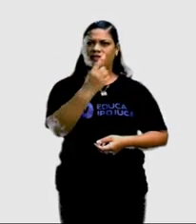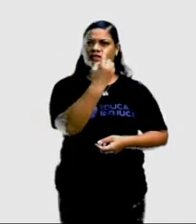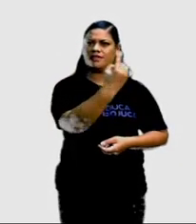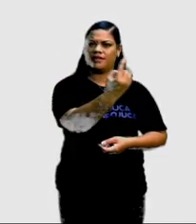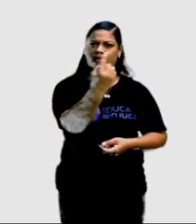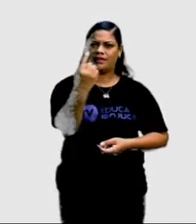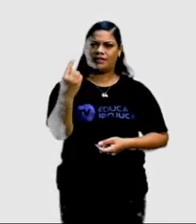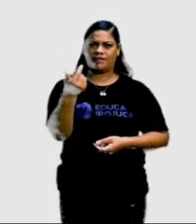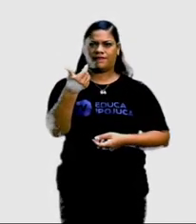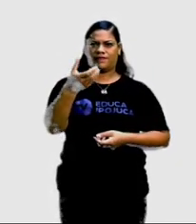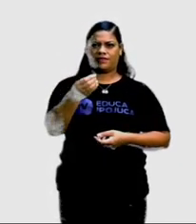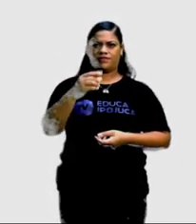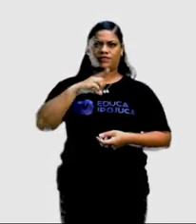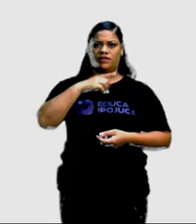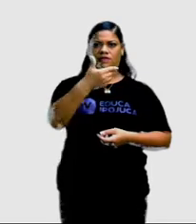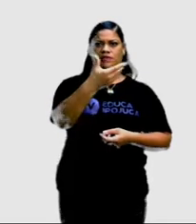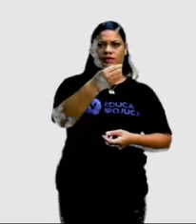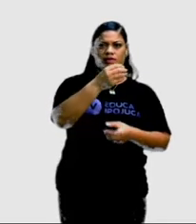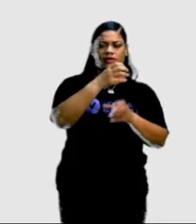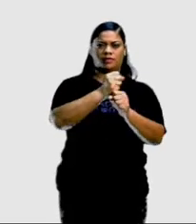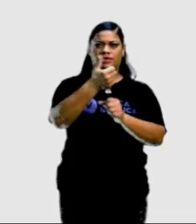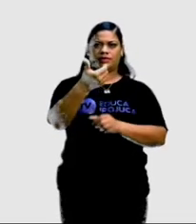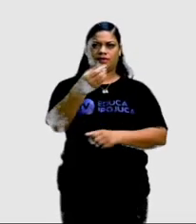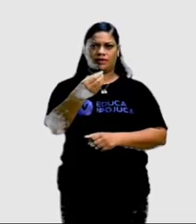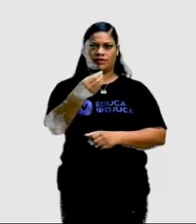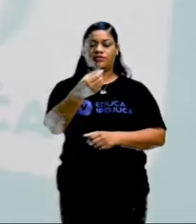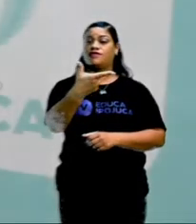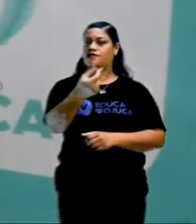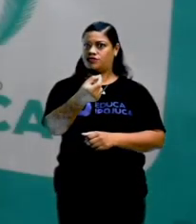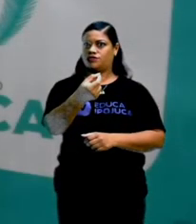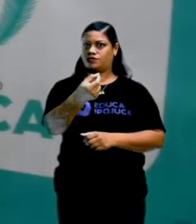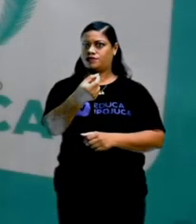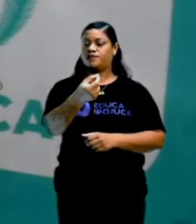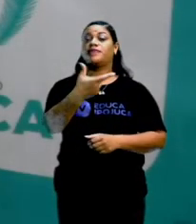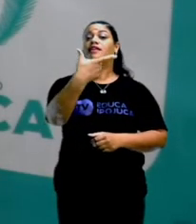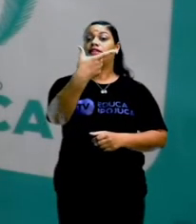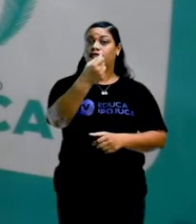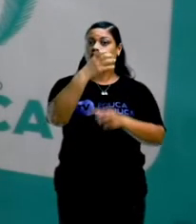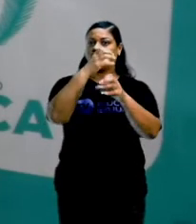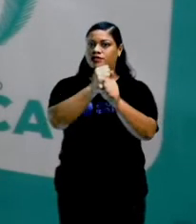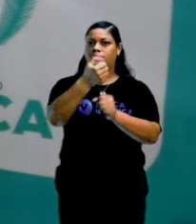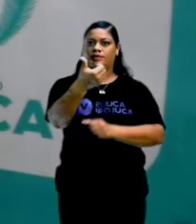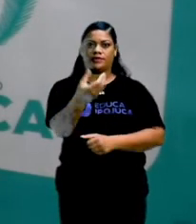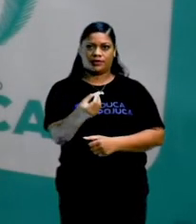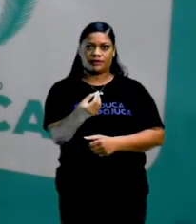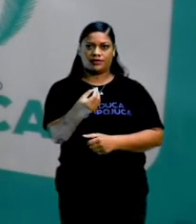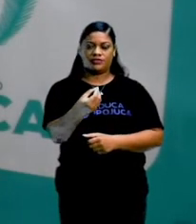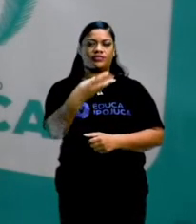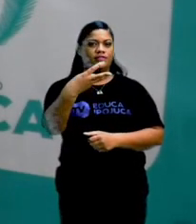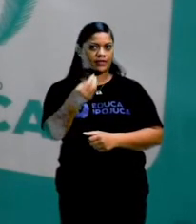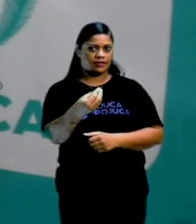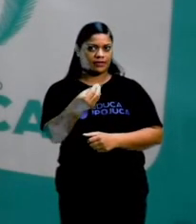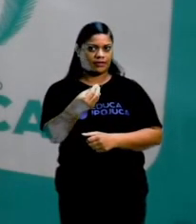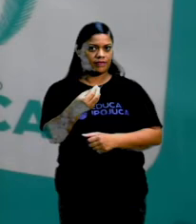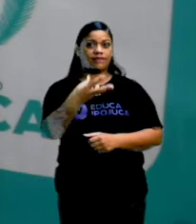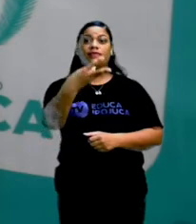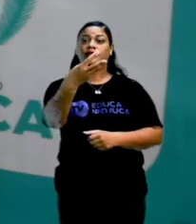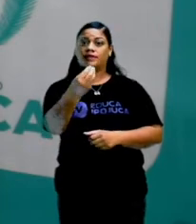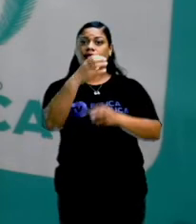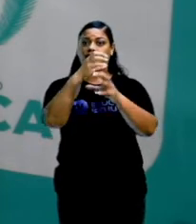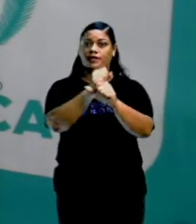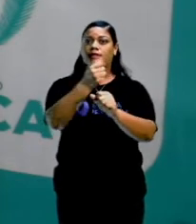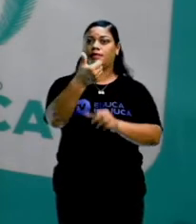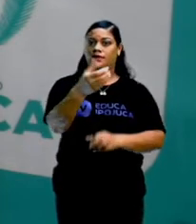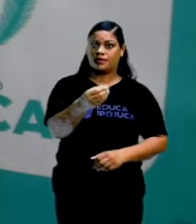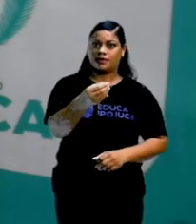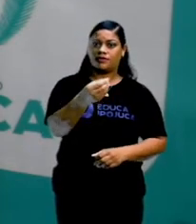uma valendo 10, eu tenho 10 mais 10, 20. 20 com mais 10, 30. 30 com